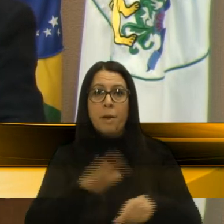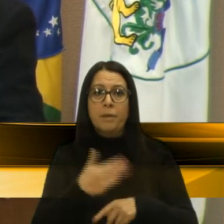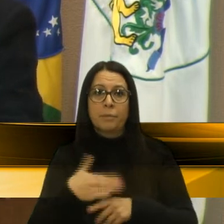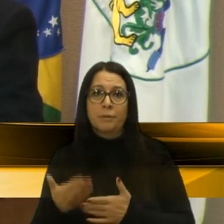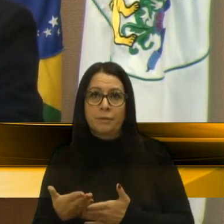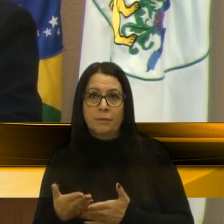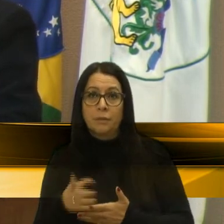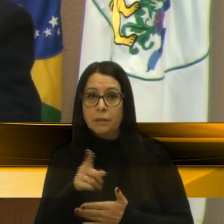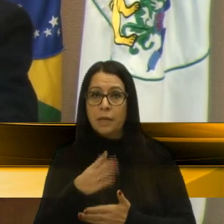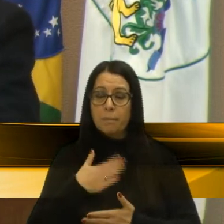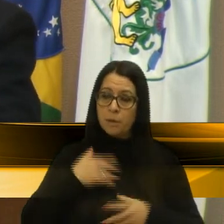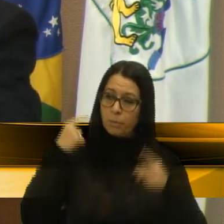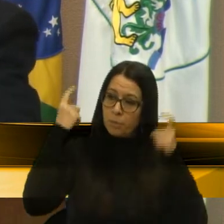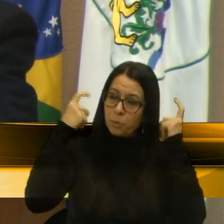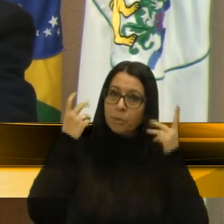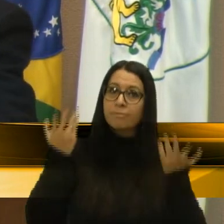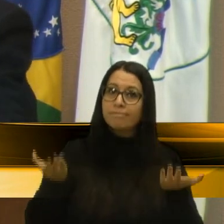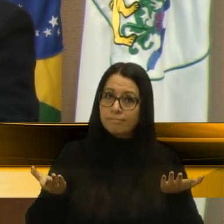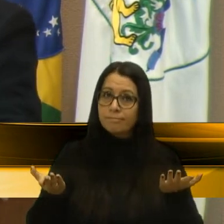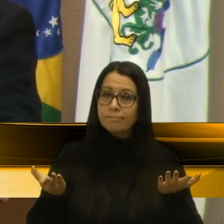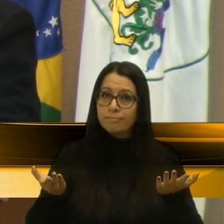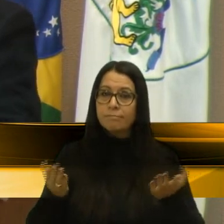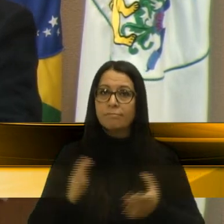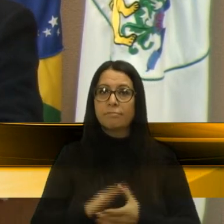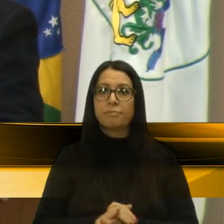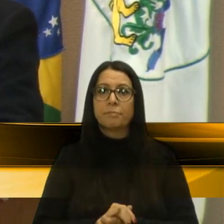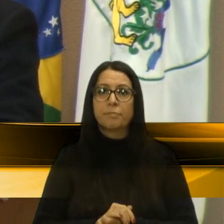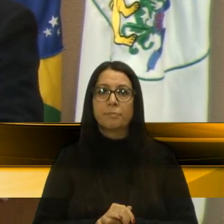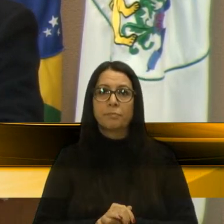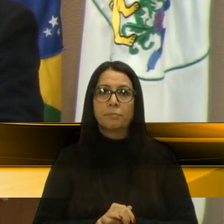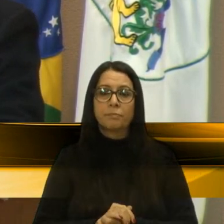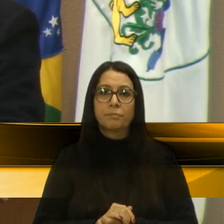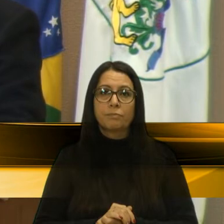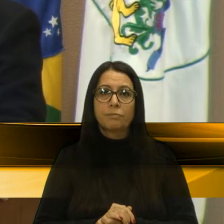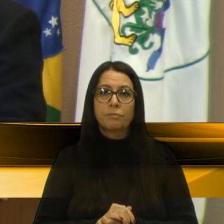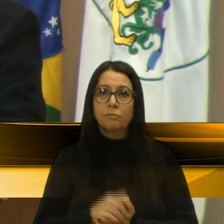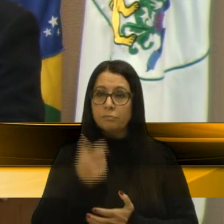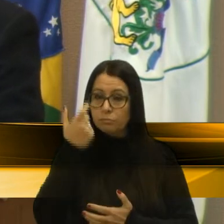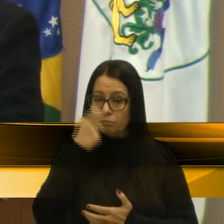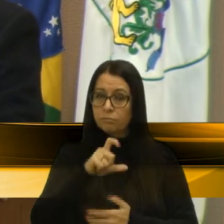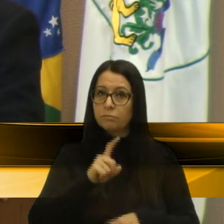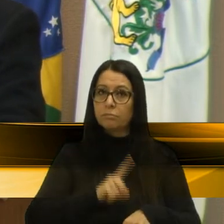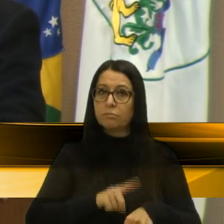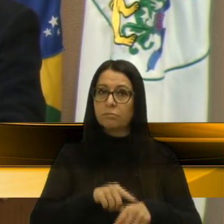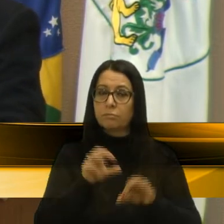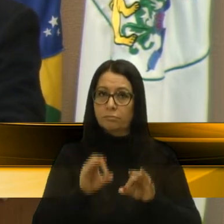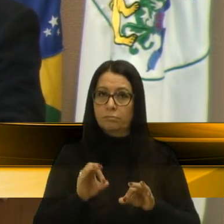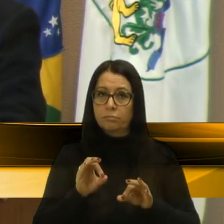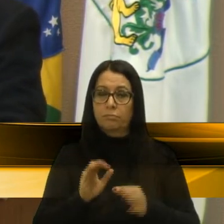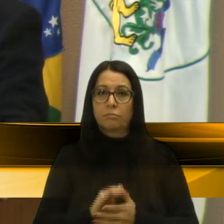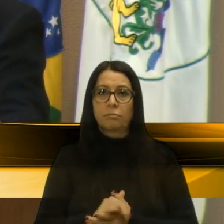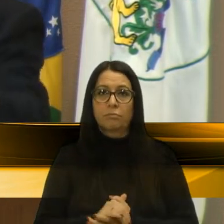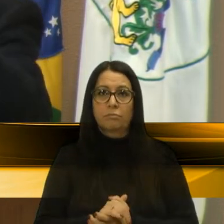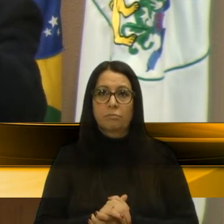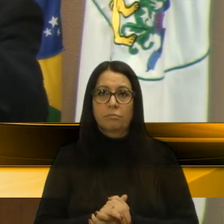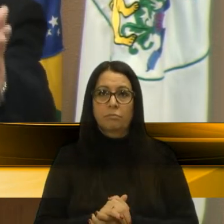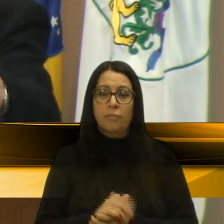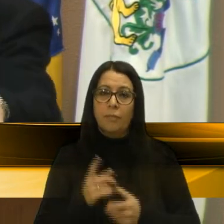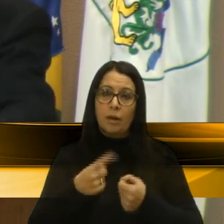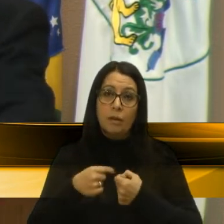o nível de rejeição de parte da população a esse governo e as promessas